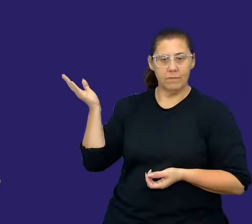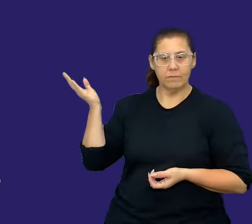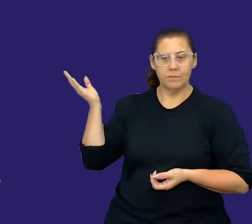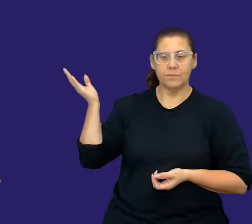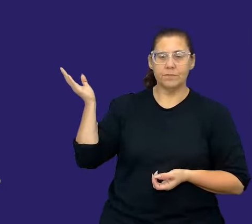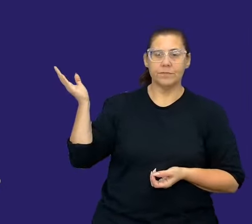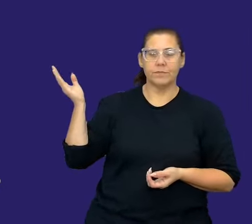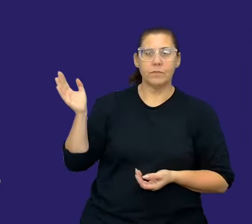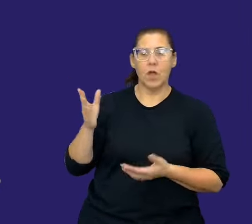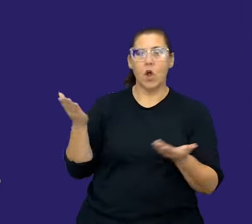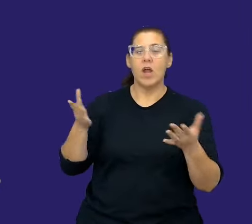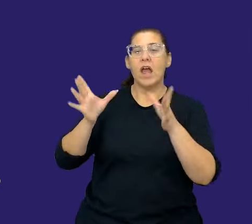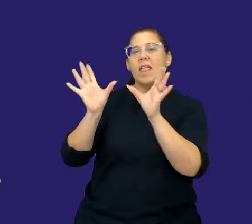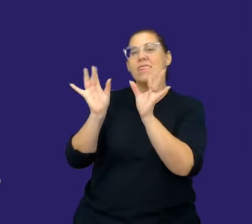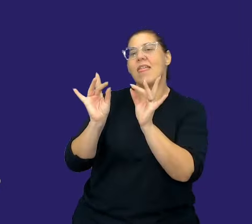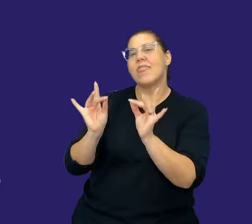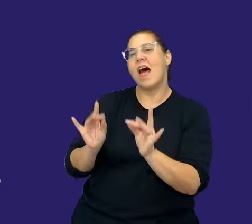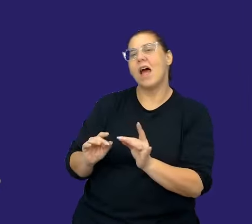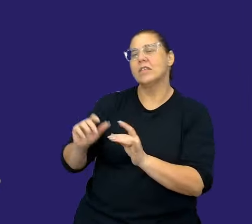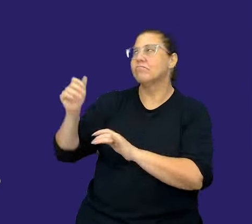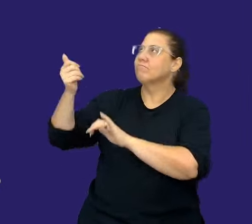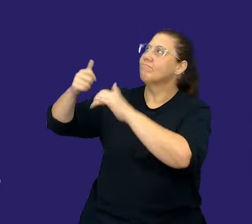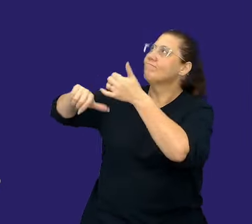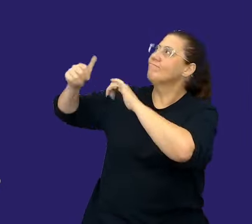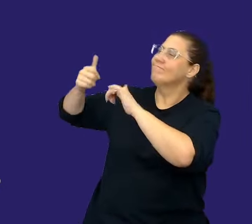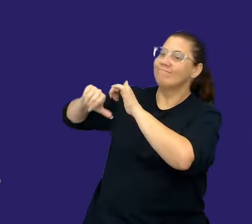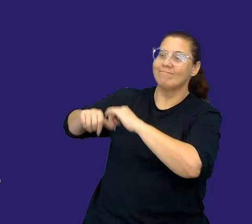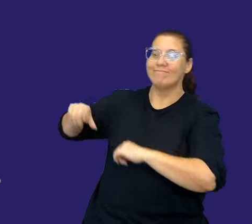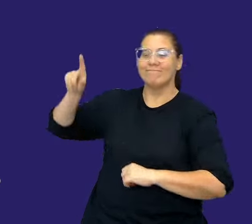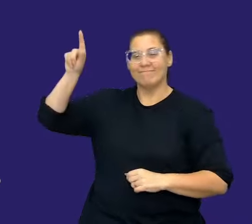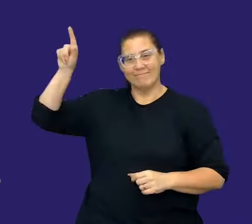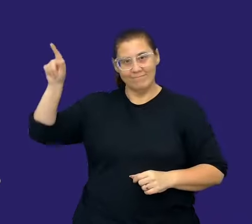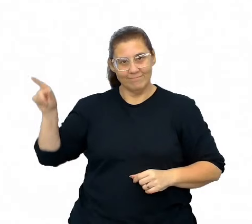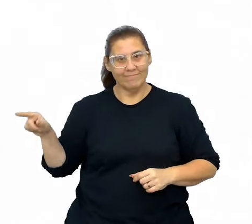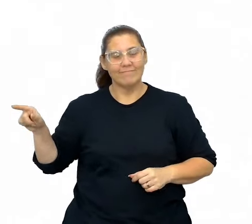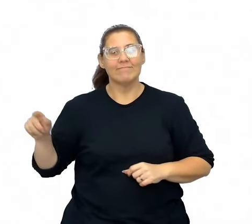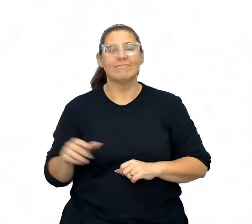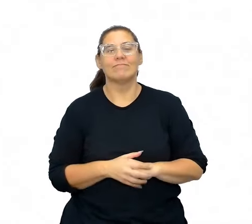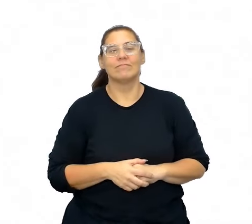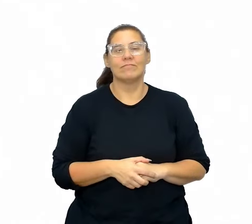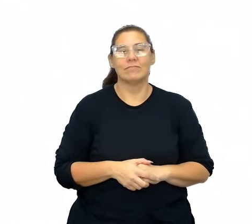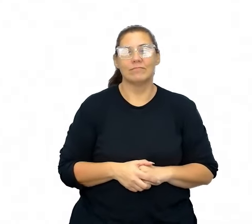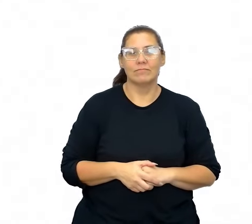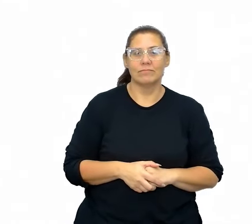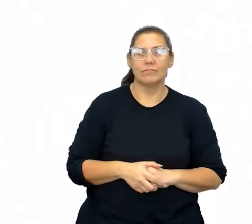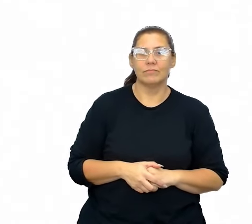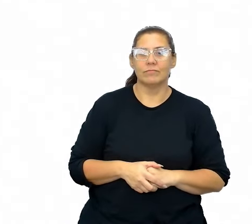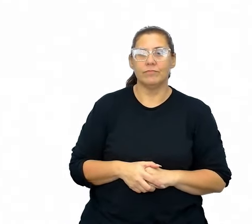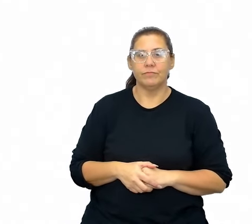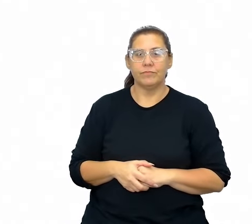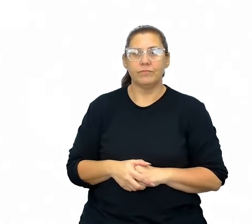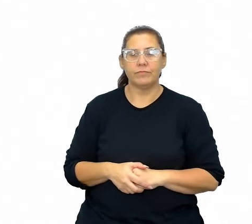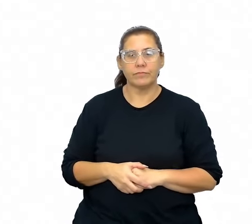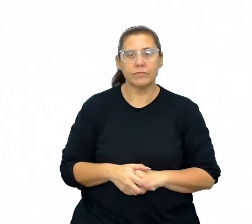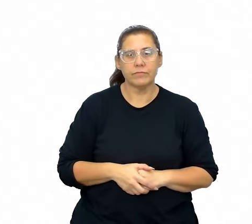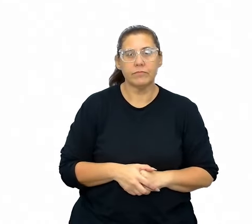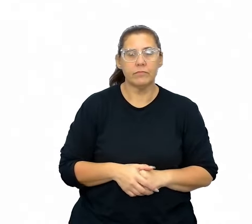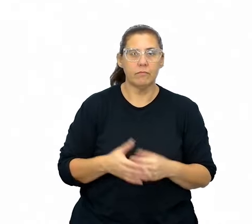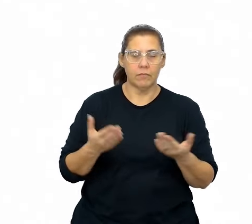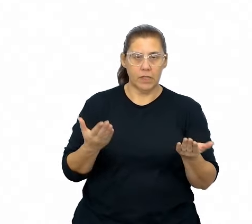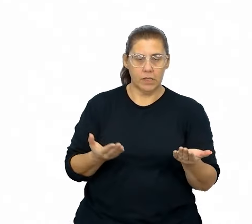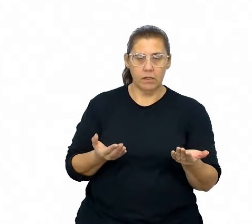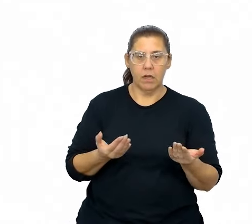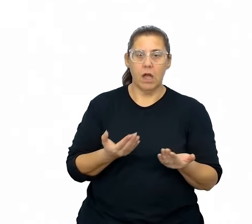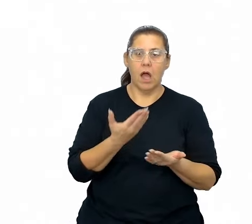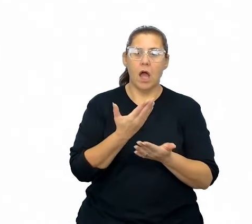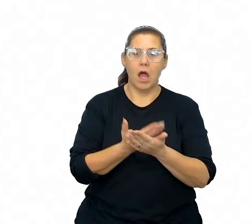em detalhes e analisar essas atividades mais de pertinho. Aqui nós